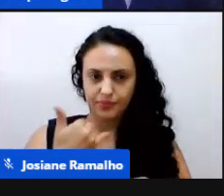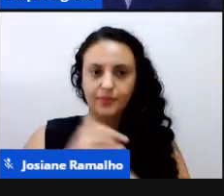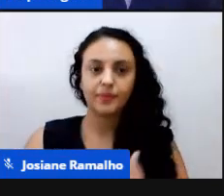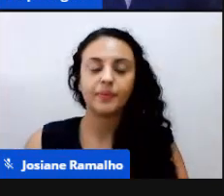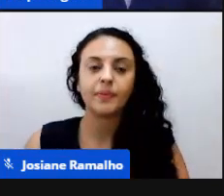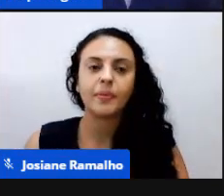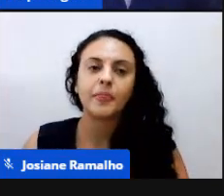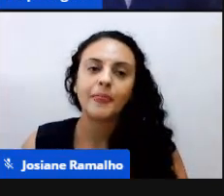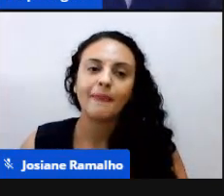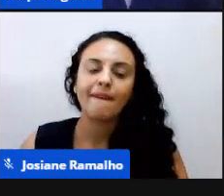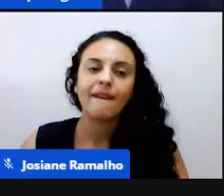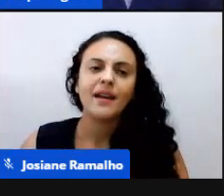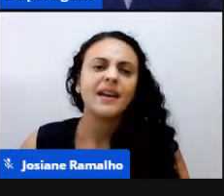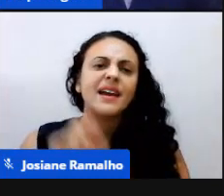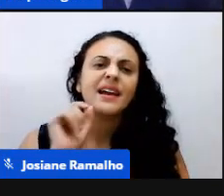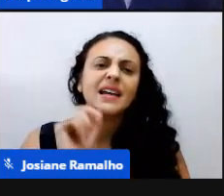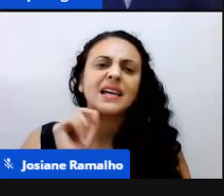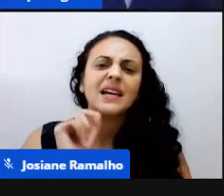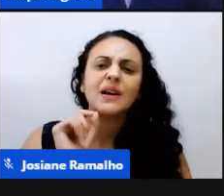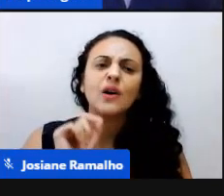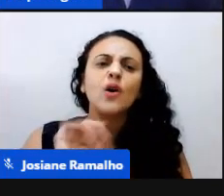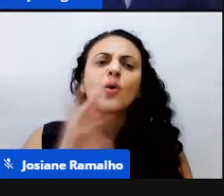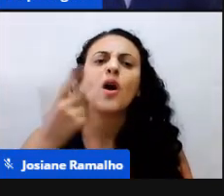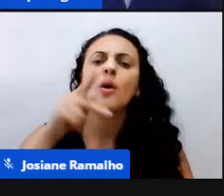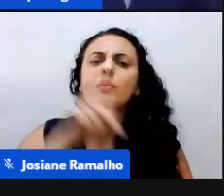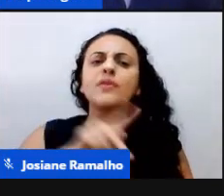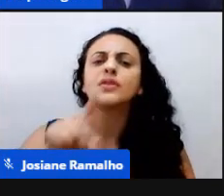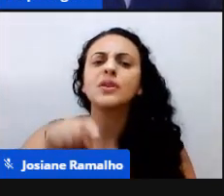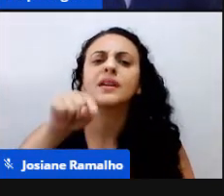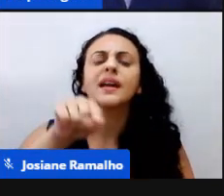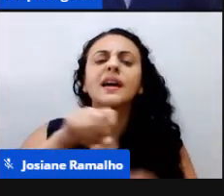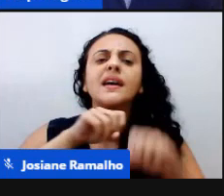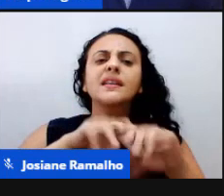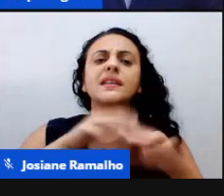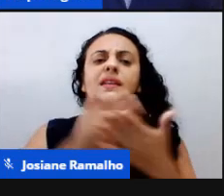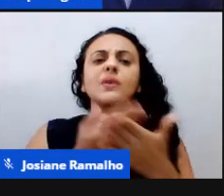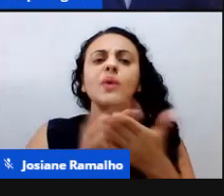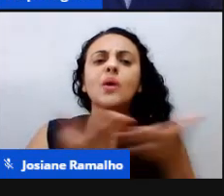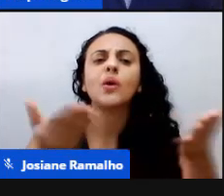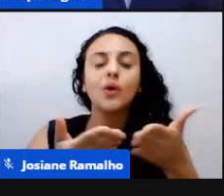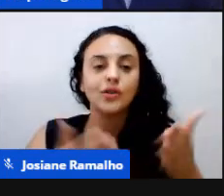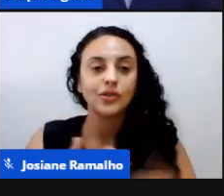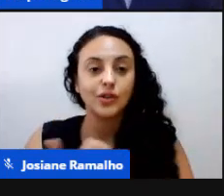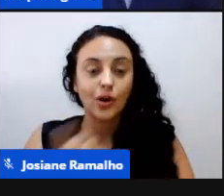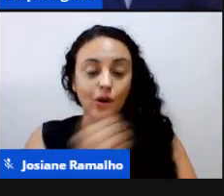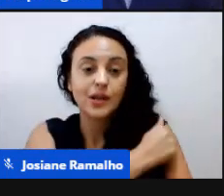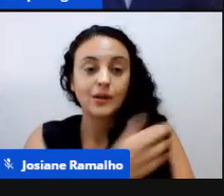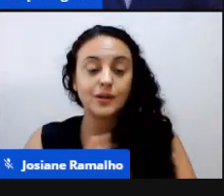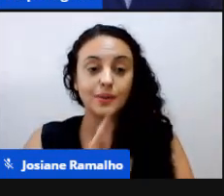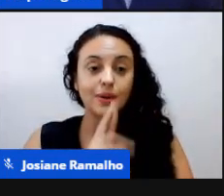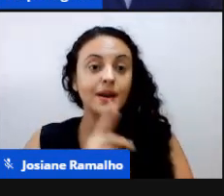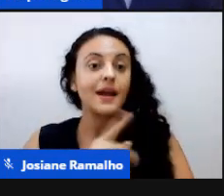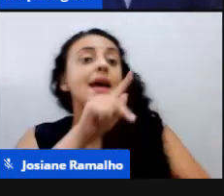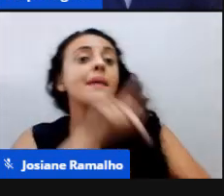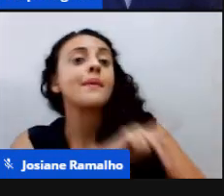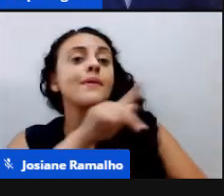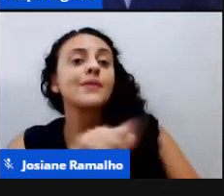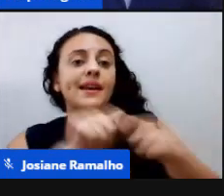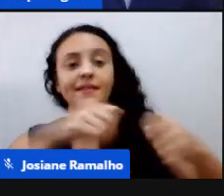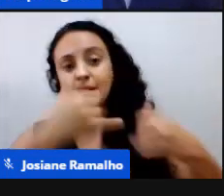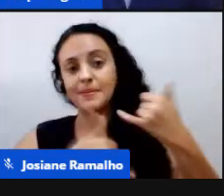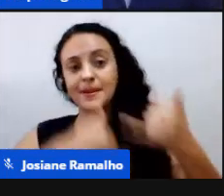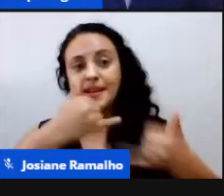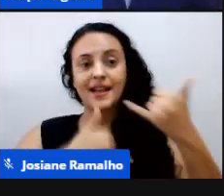que brinca. Então, você é o professor que brinca, você é o professor que eles esperam, sabe? Eles sabem o dia da sua